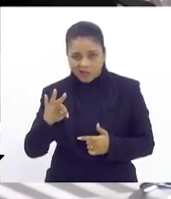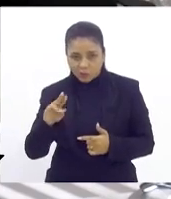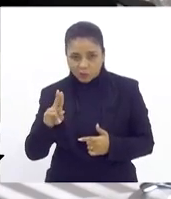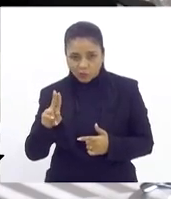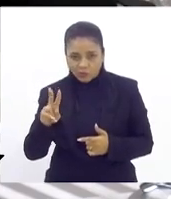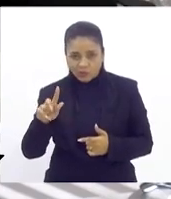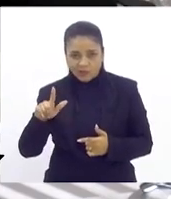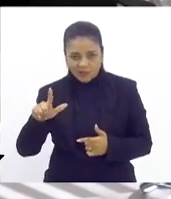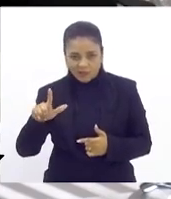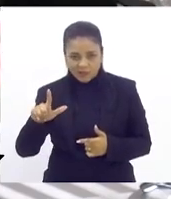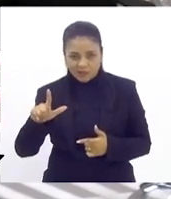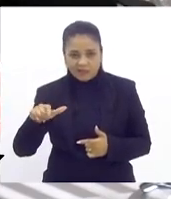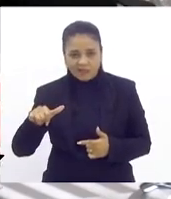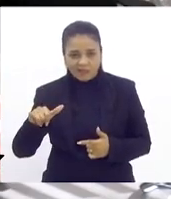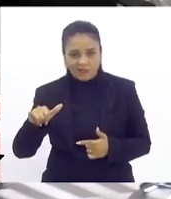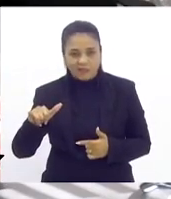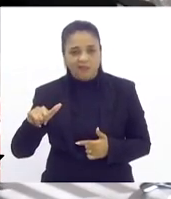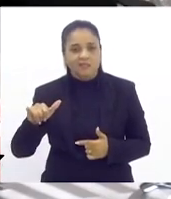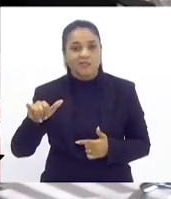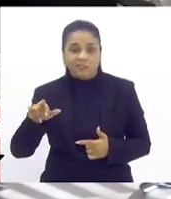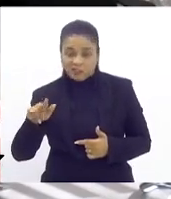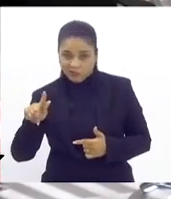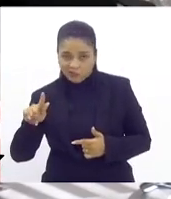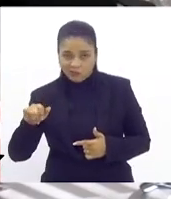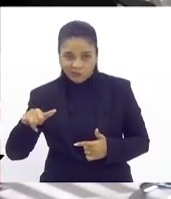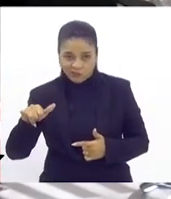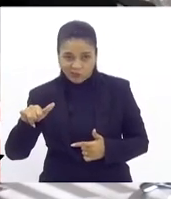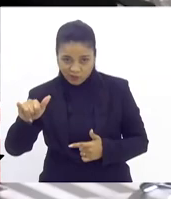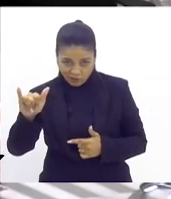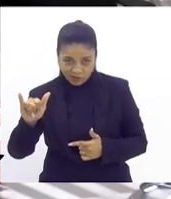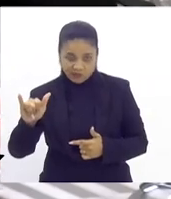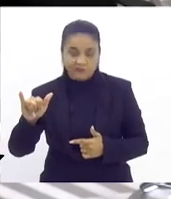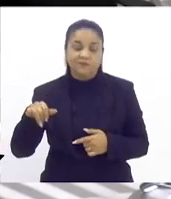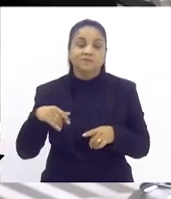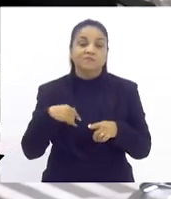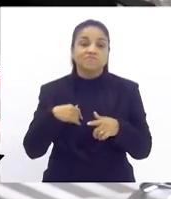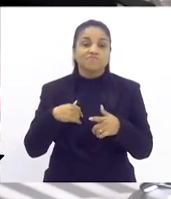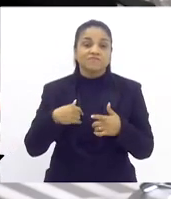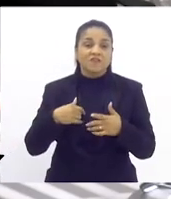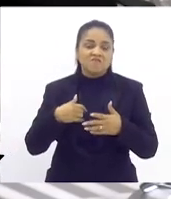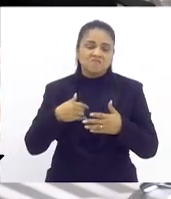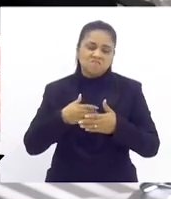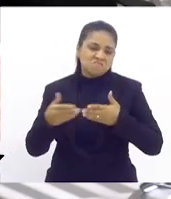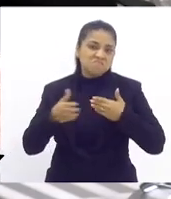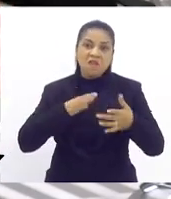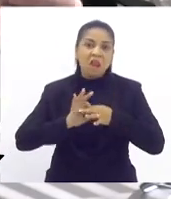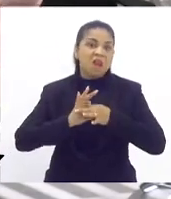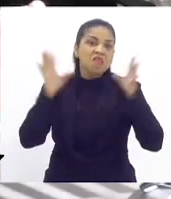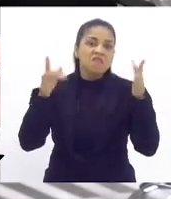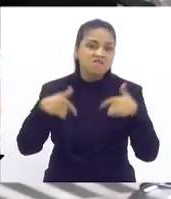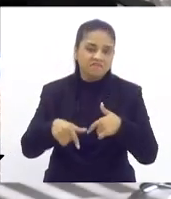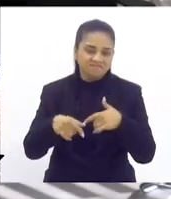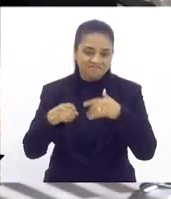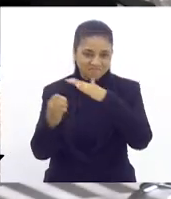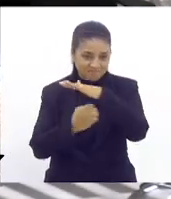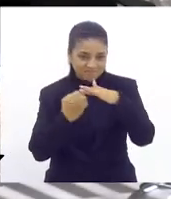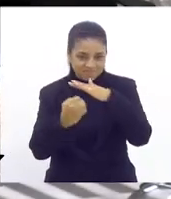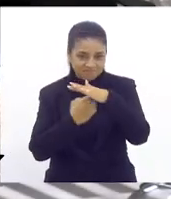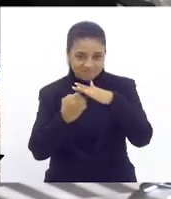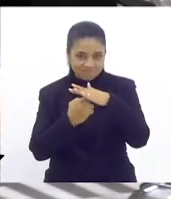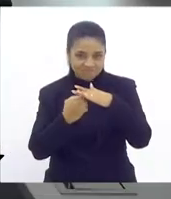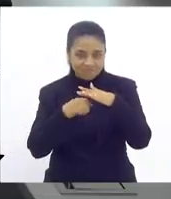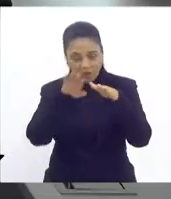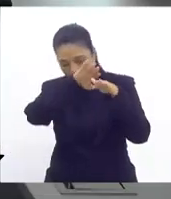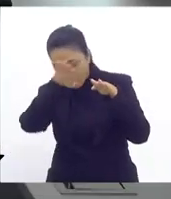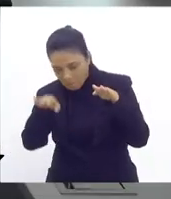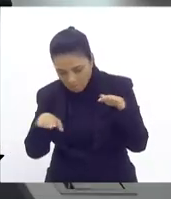monopólio Então ela faz o que quiser faz o que quer os empresários estão reféns Danados